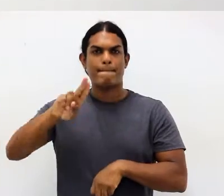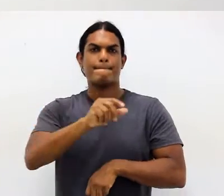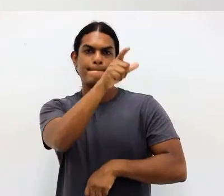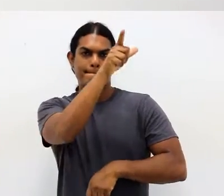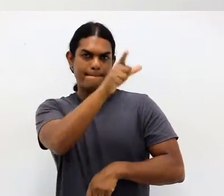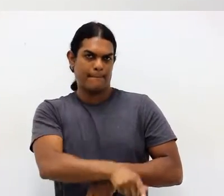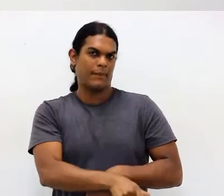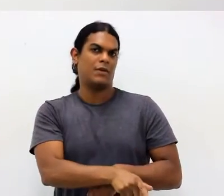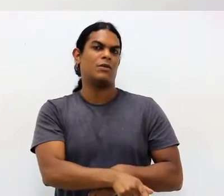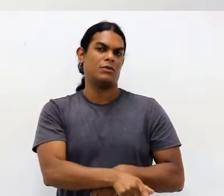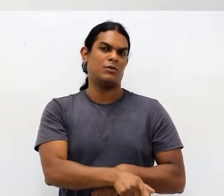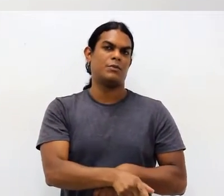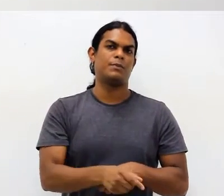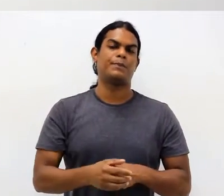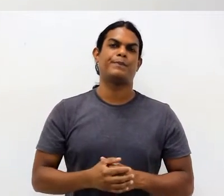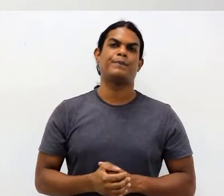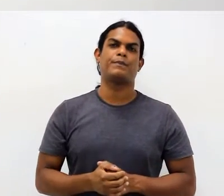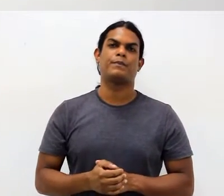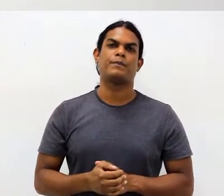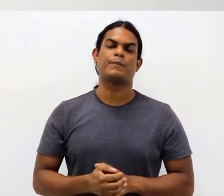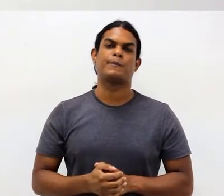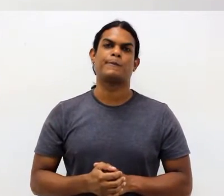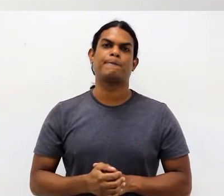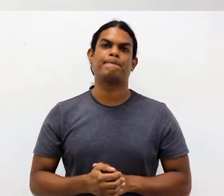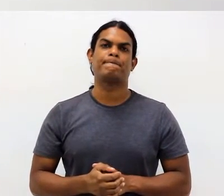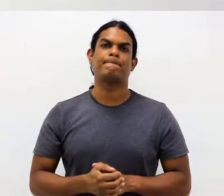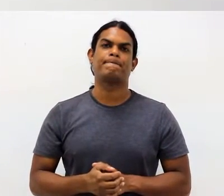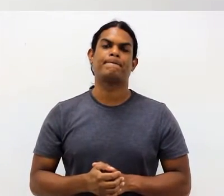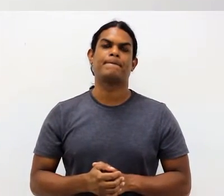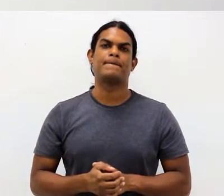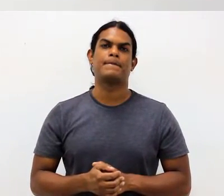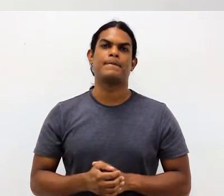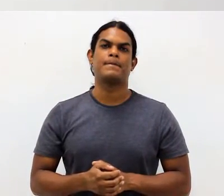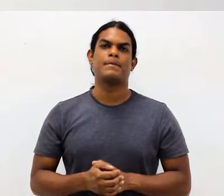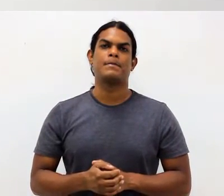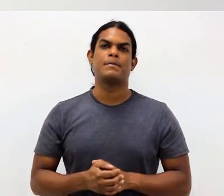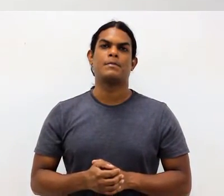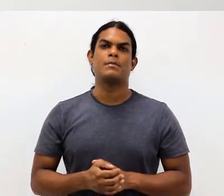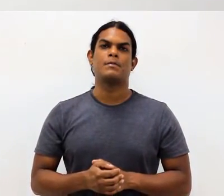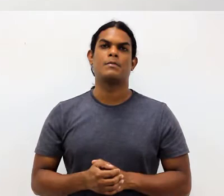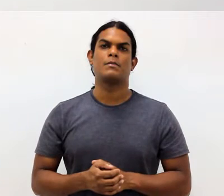usuários. Então são plataformas que a partir do tempo elas vão sendo aprimoradas, porque os